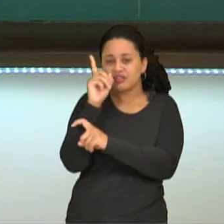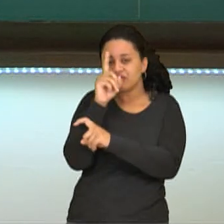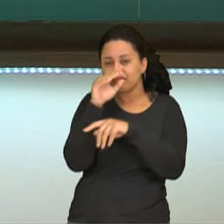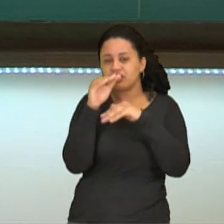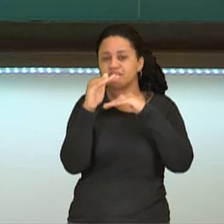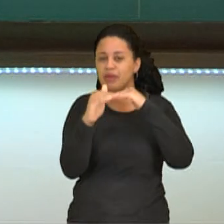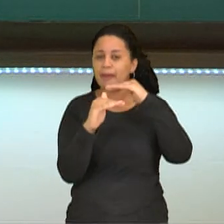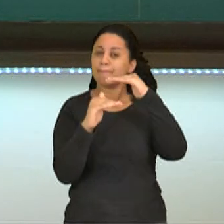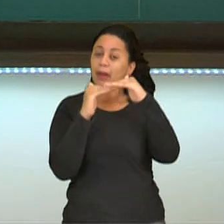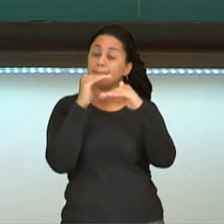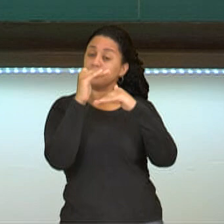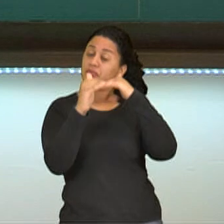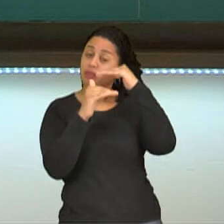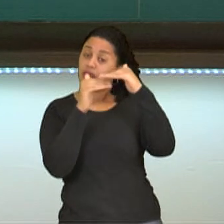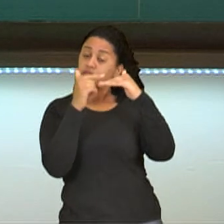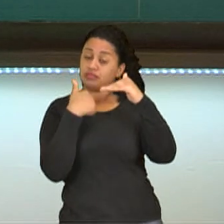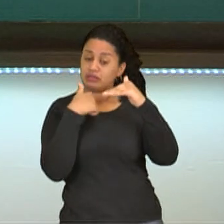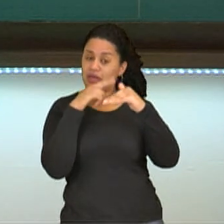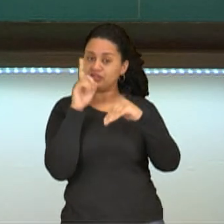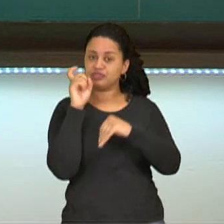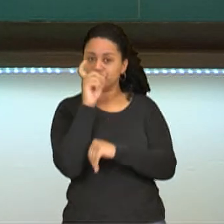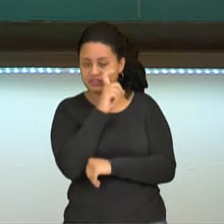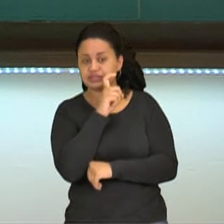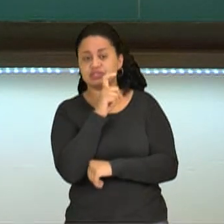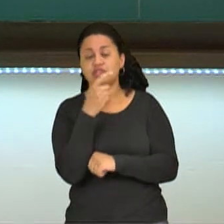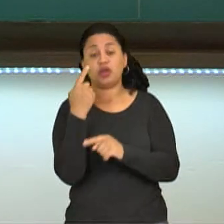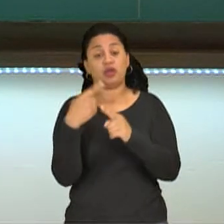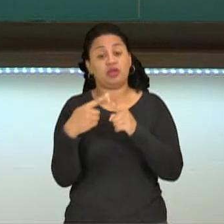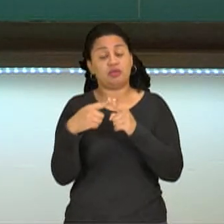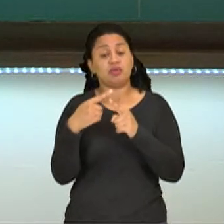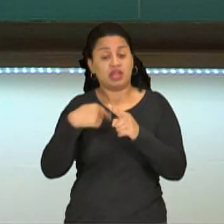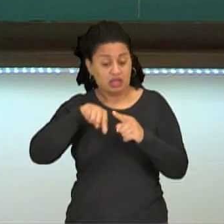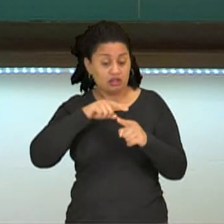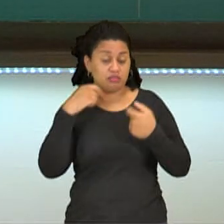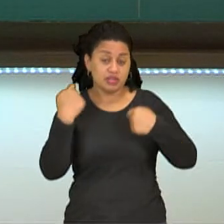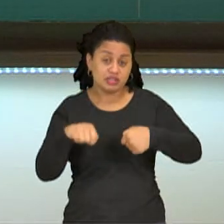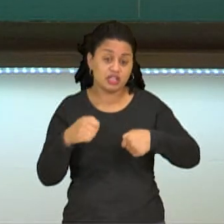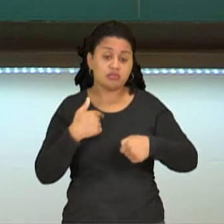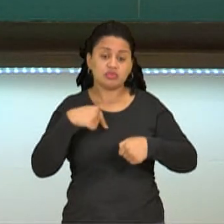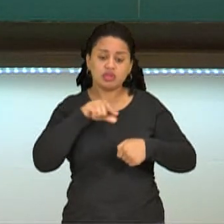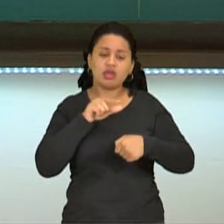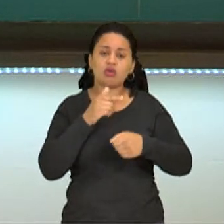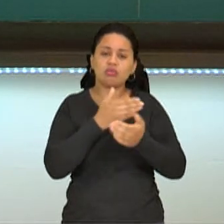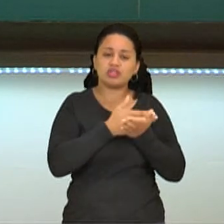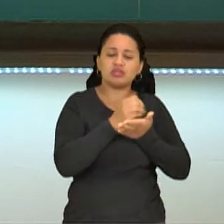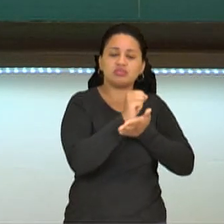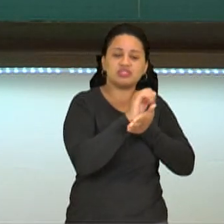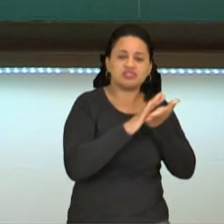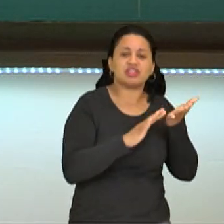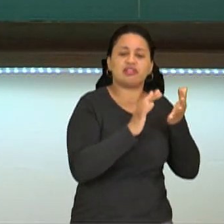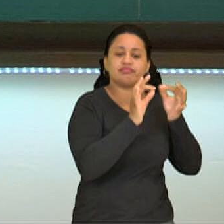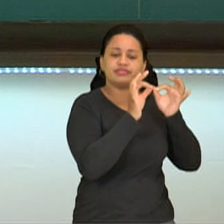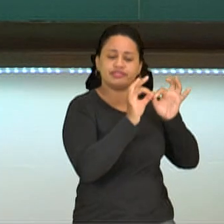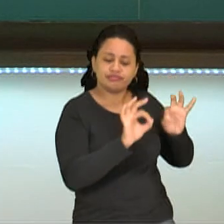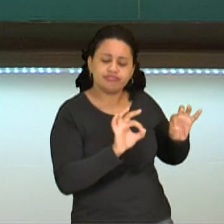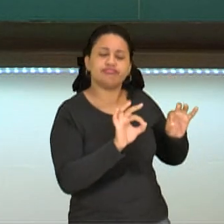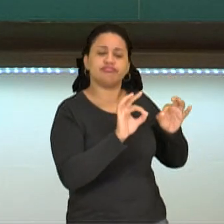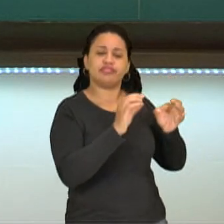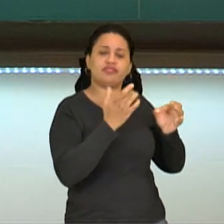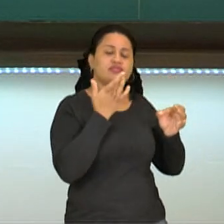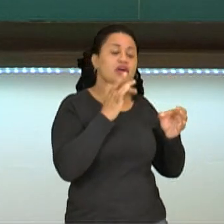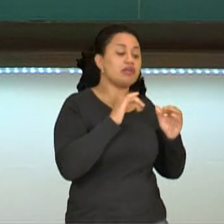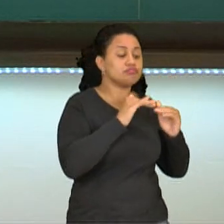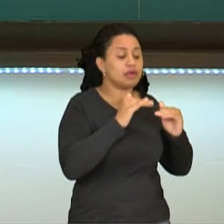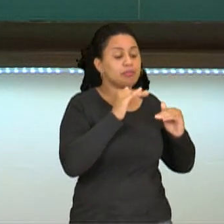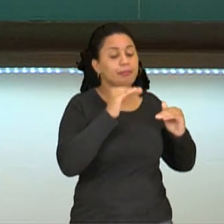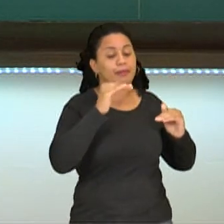step, ali o grau de dificuldade, porque a gente tem exatamente que fazer isso, preparar. Começamos com um exercício, um grau básico e